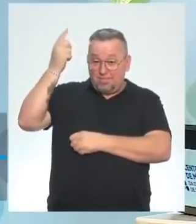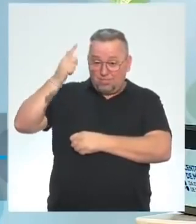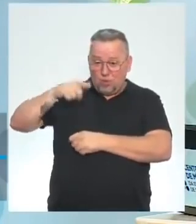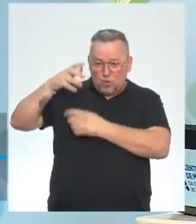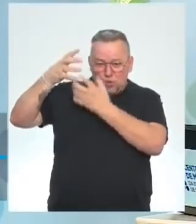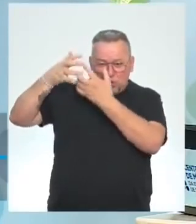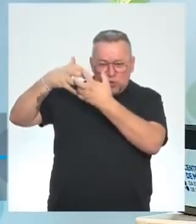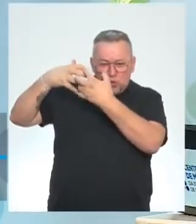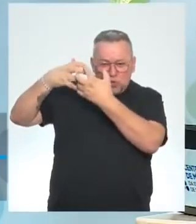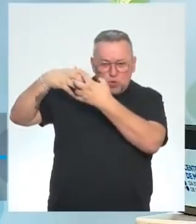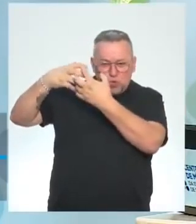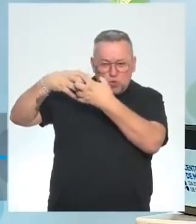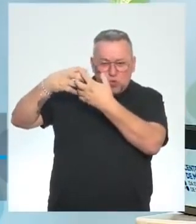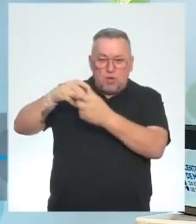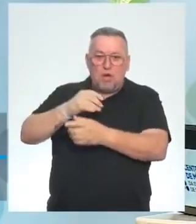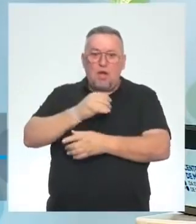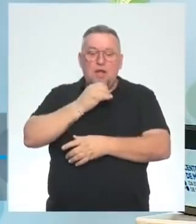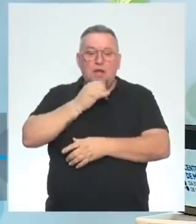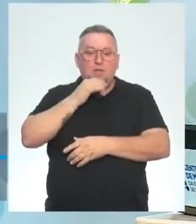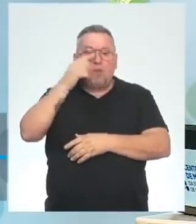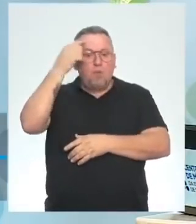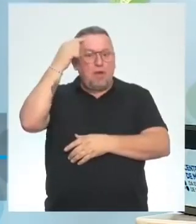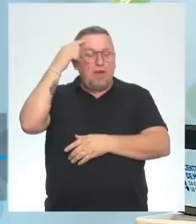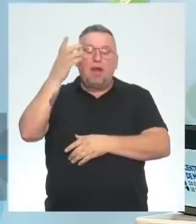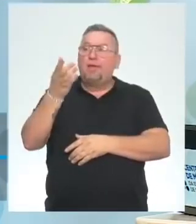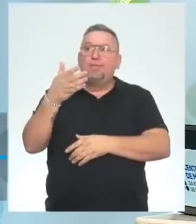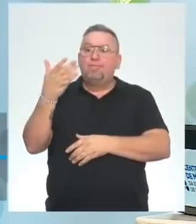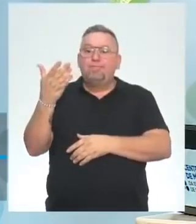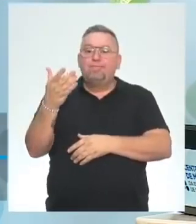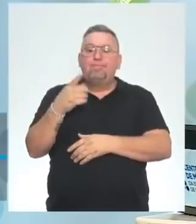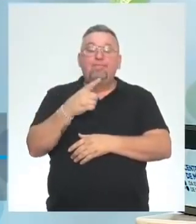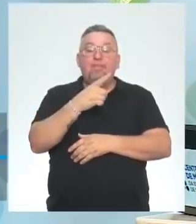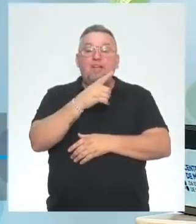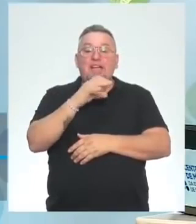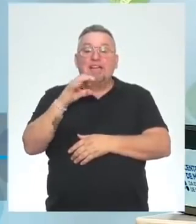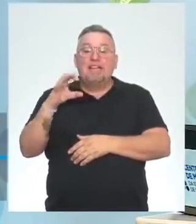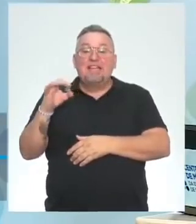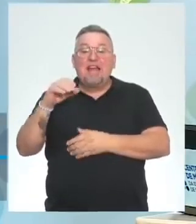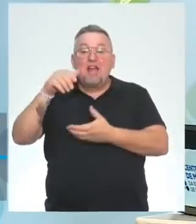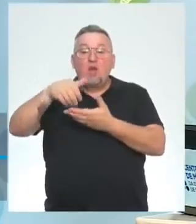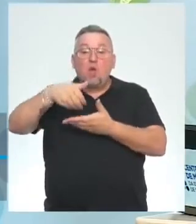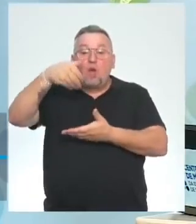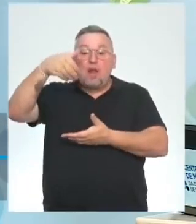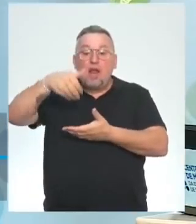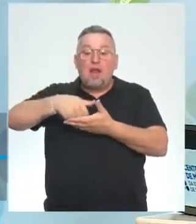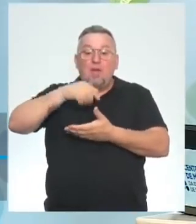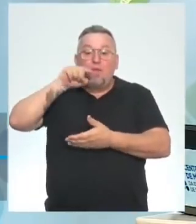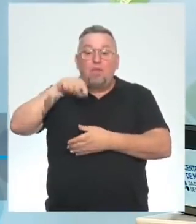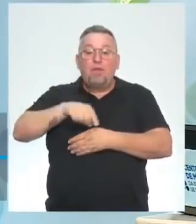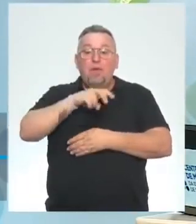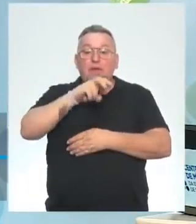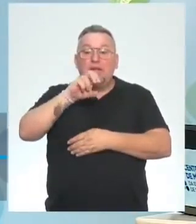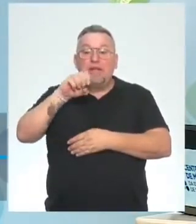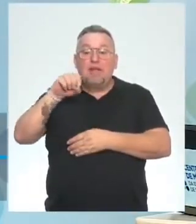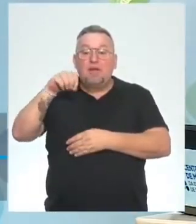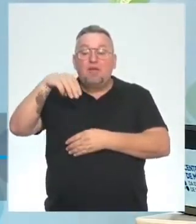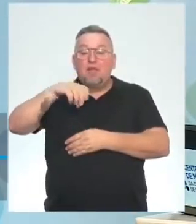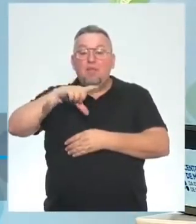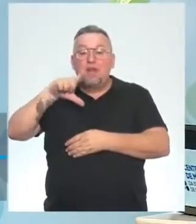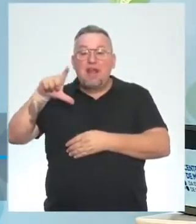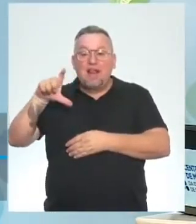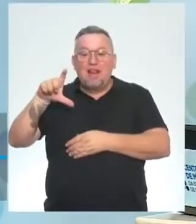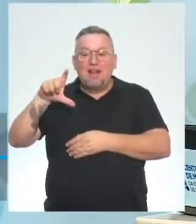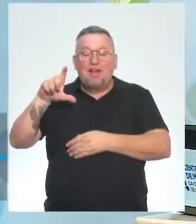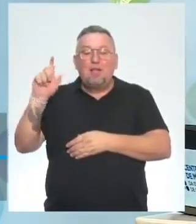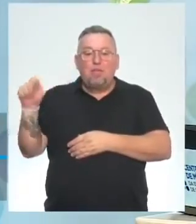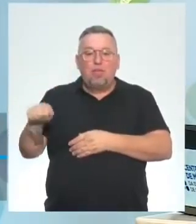cálculo mental. Então, por exemplo, pensar em, sei lá, 100 colheres, 1.500 ml, né? Então você poderia